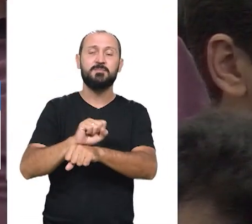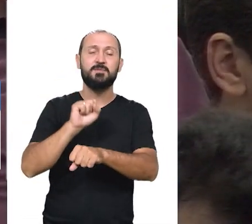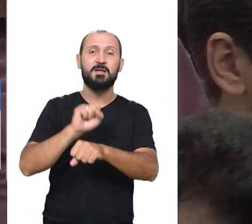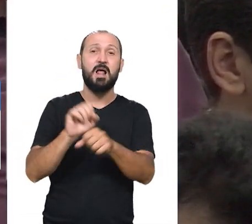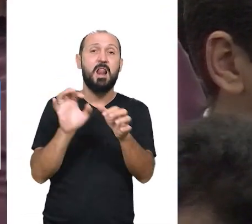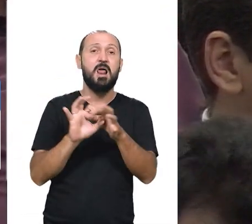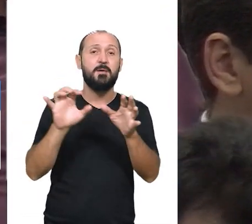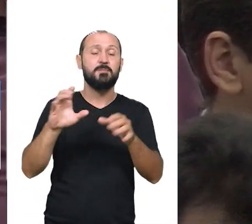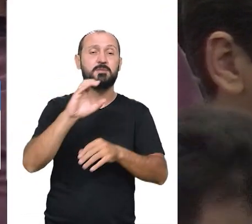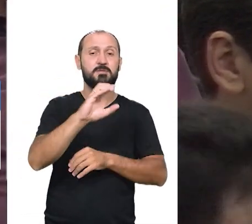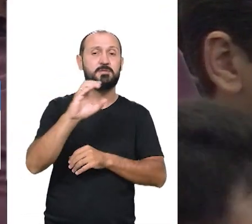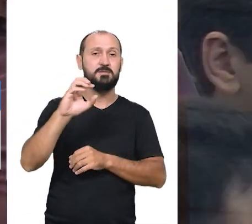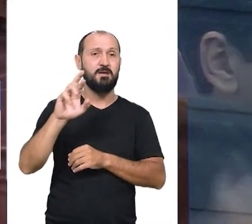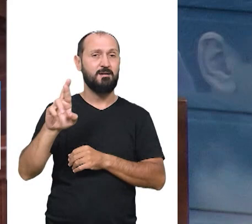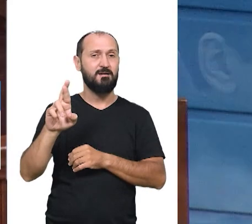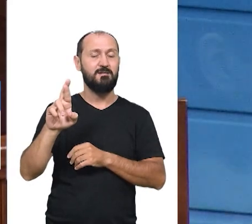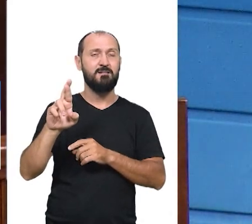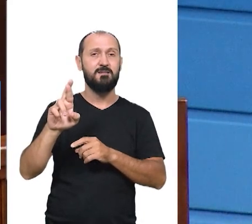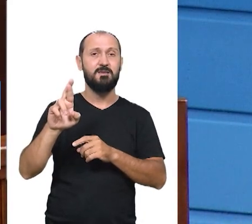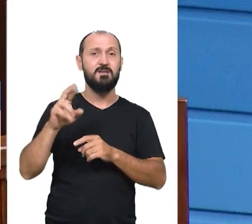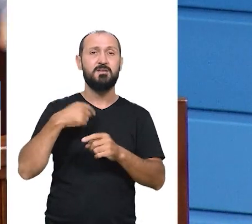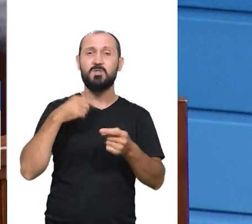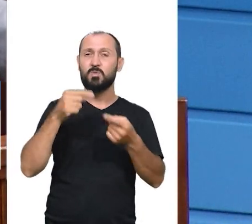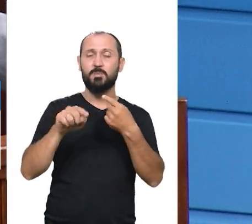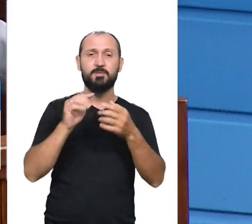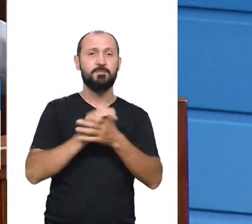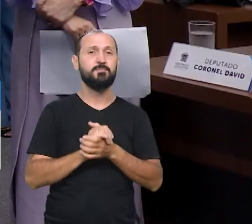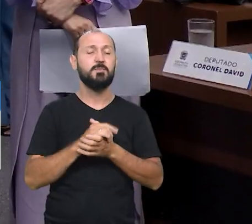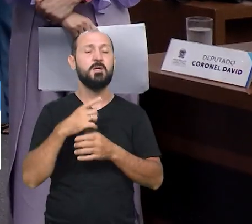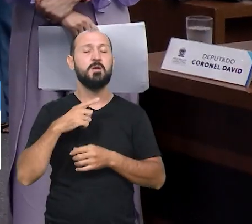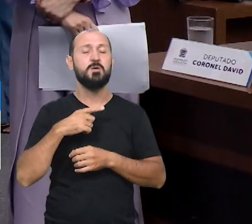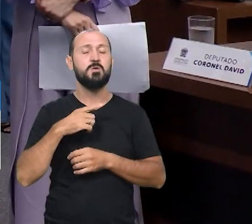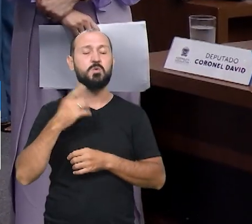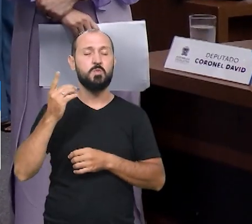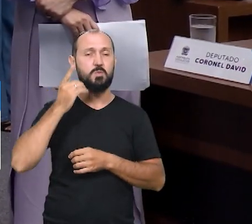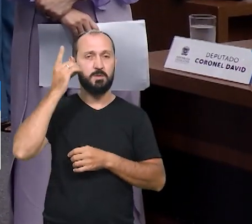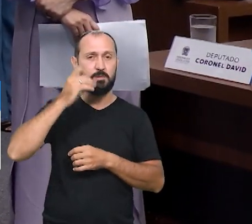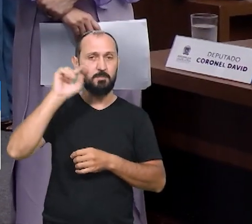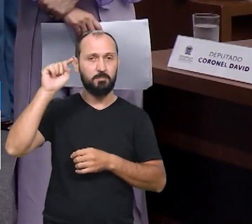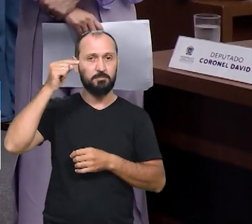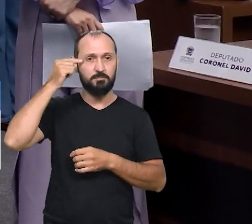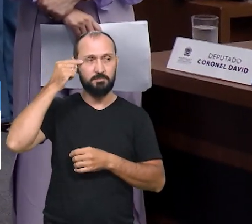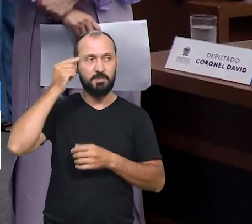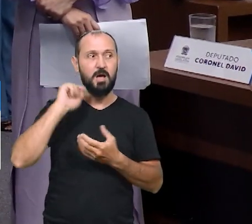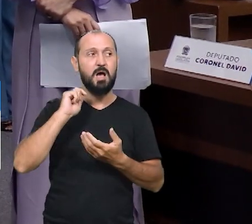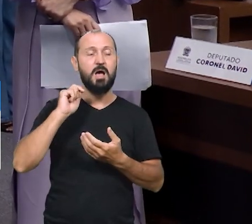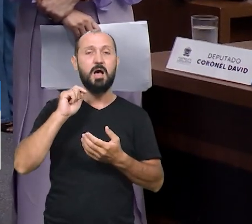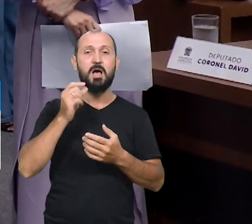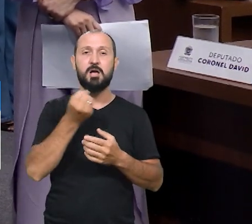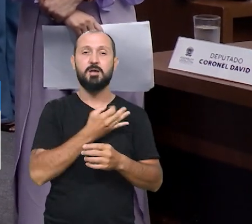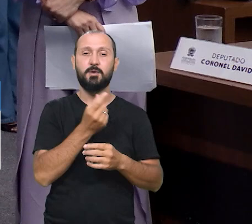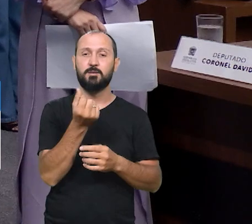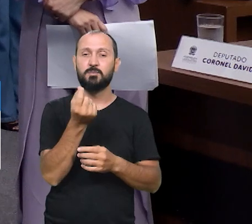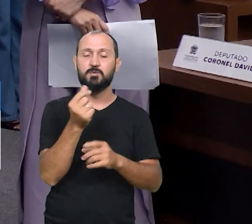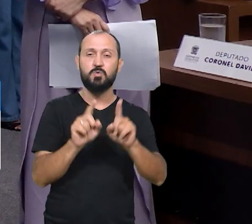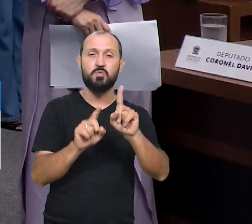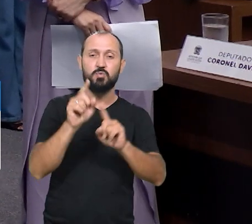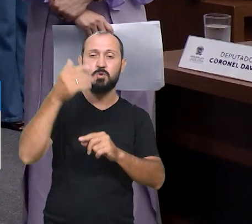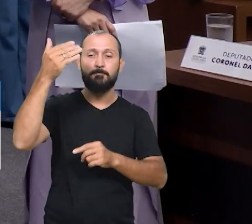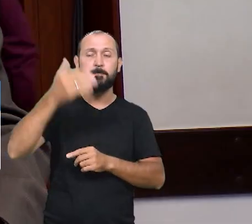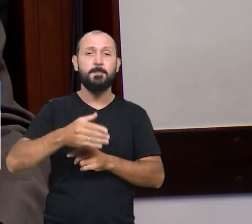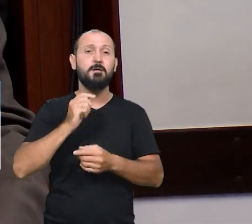anos sob a concessão da CCR que não cumpriu. E o deputado Roberto Rachioca falou sobre as tarifas que continuam